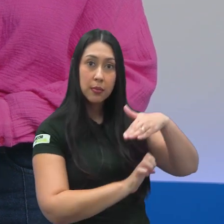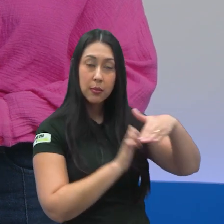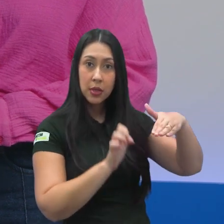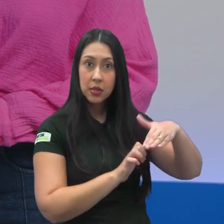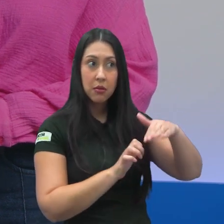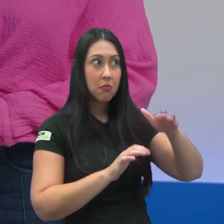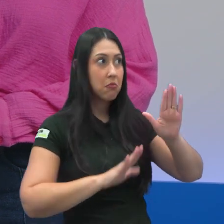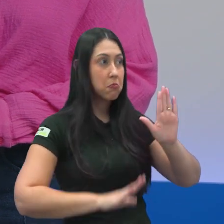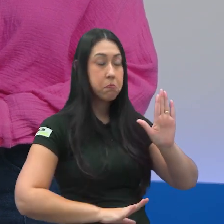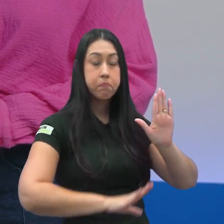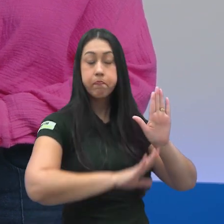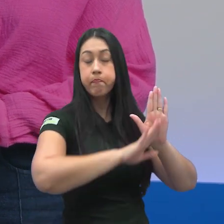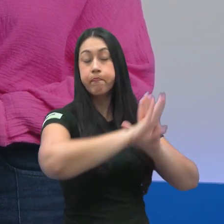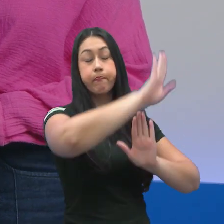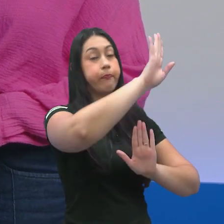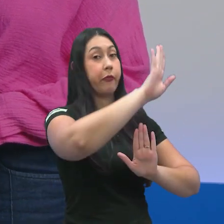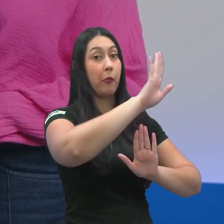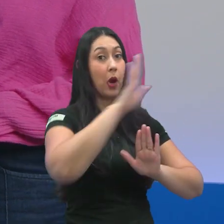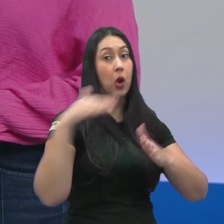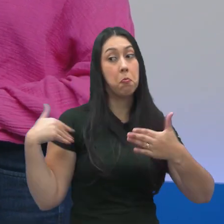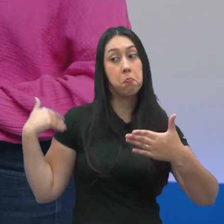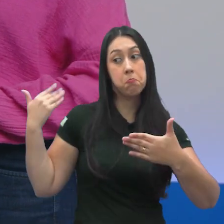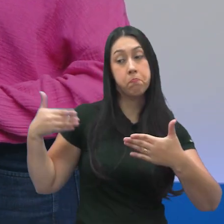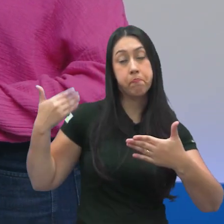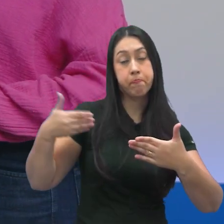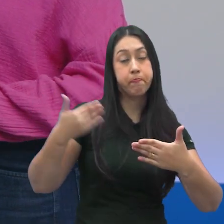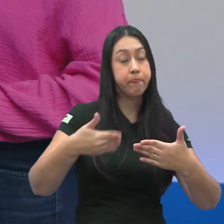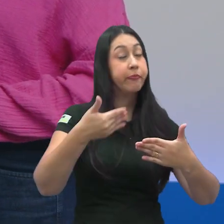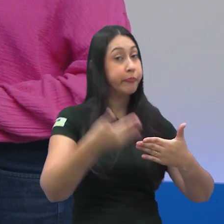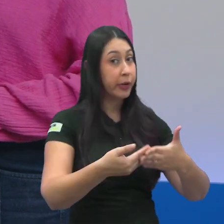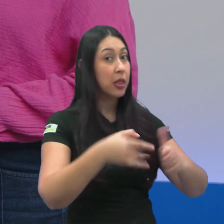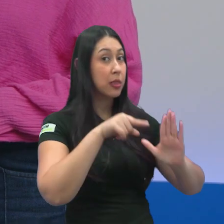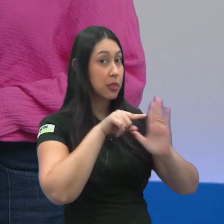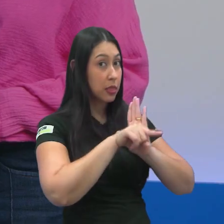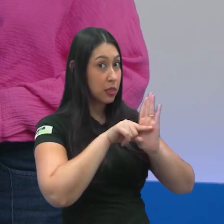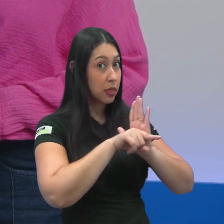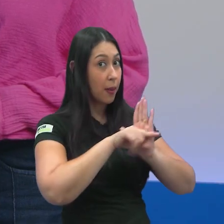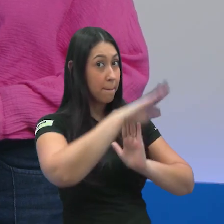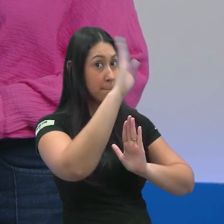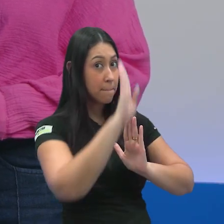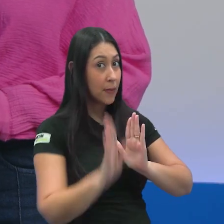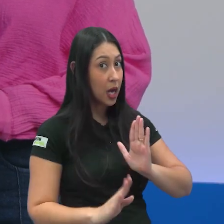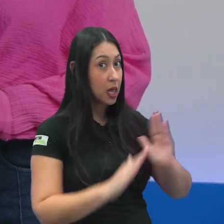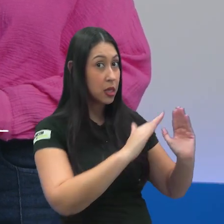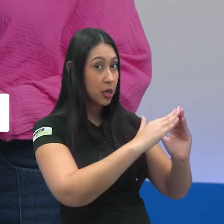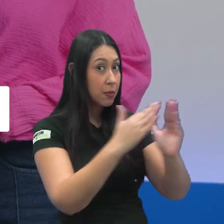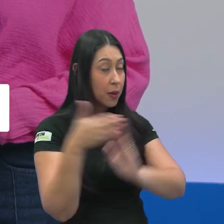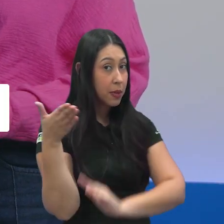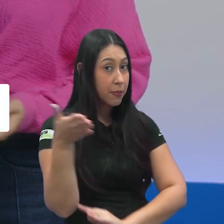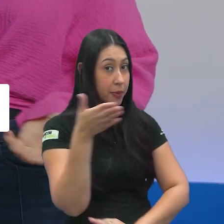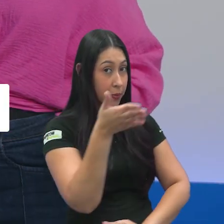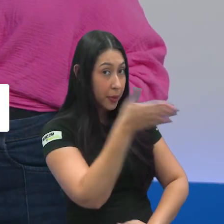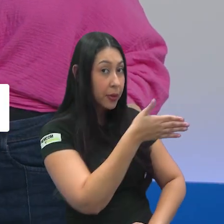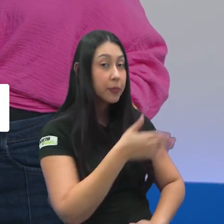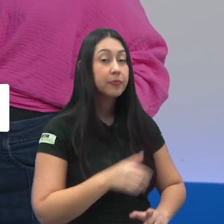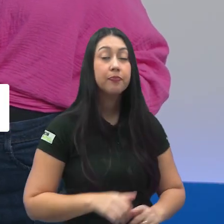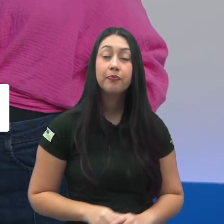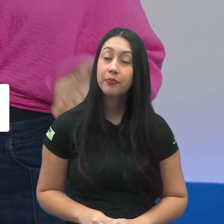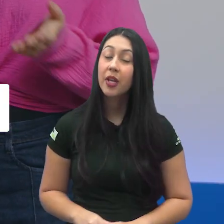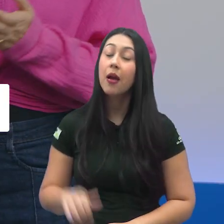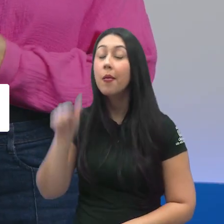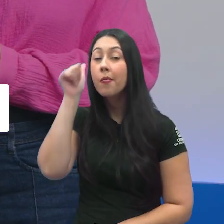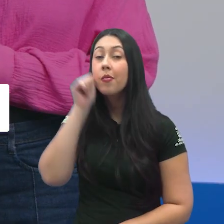Esse é o maior patamar da série histórica, segundo dados da PNAD contínua do IBGE. As